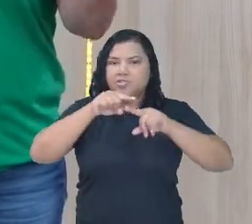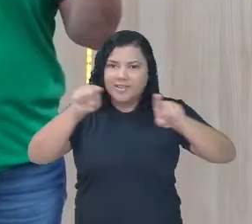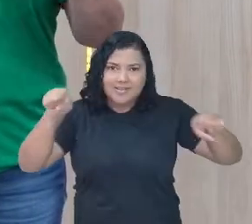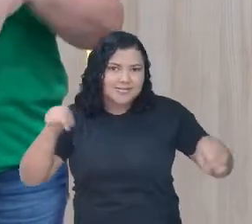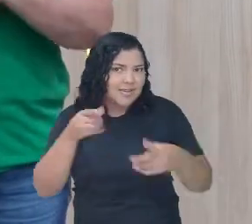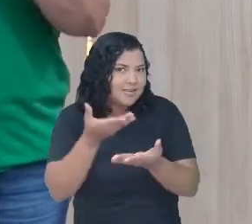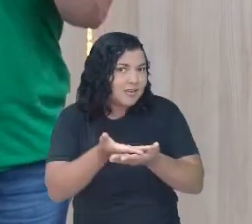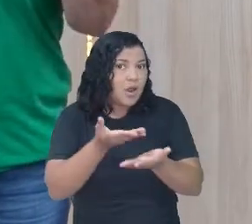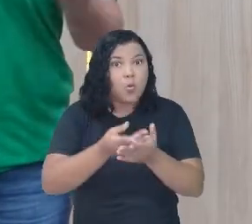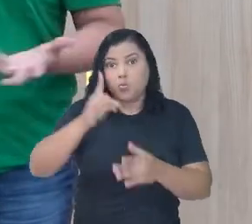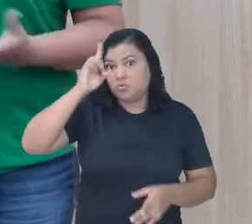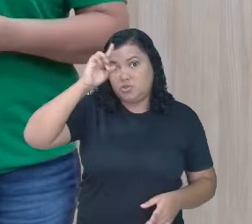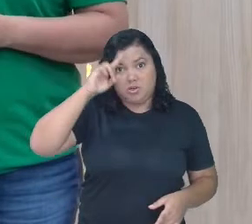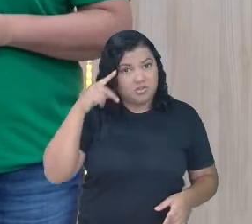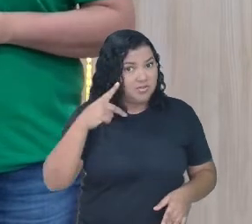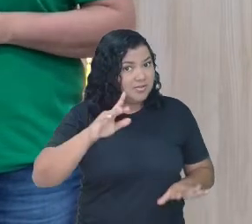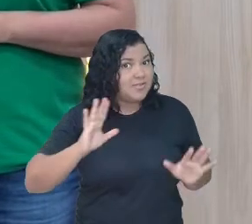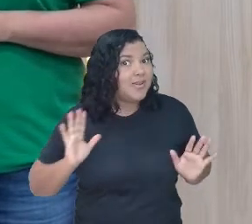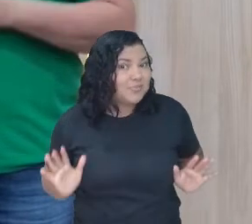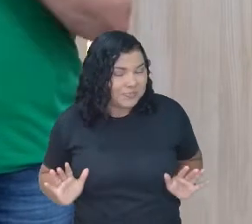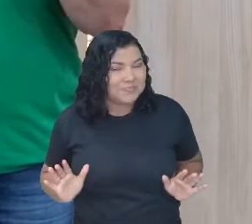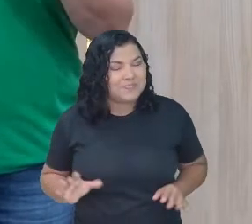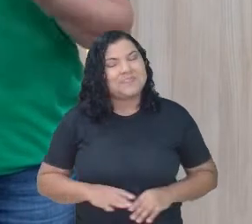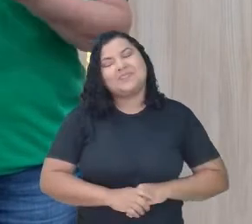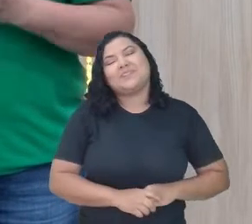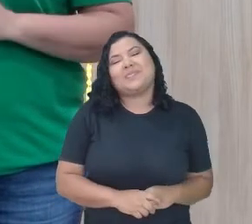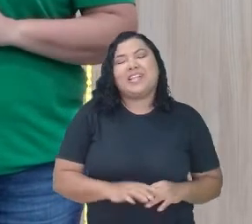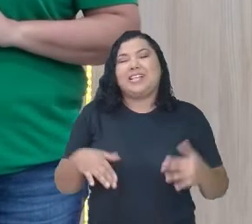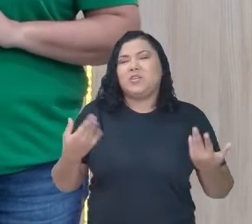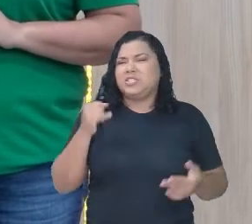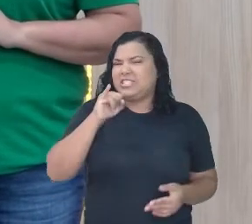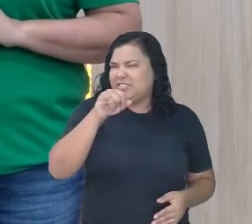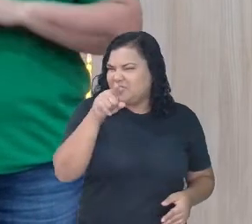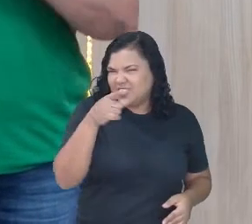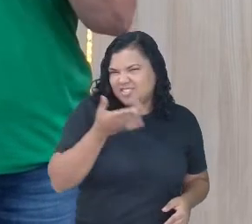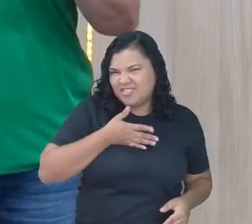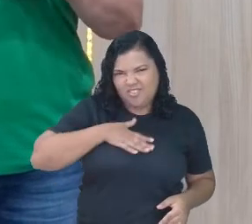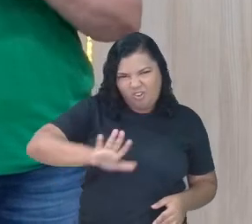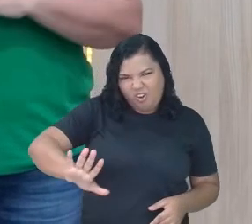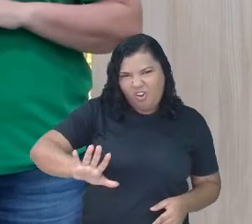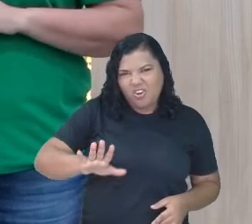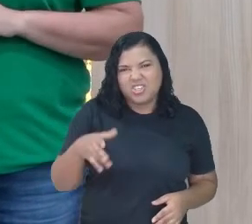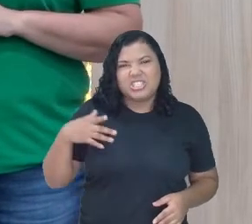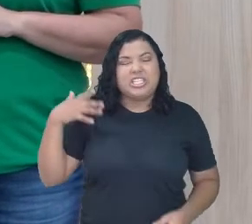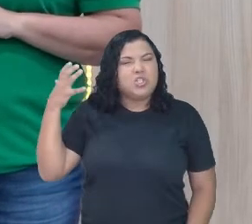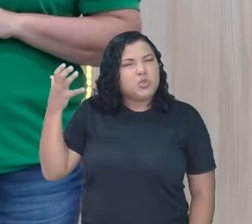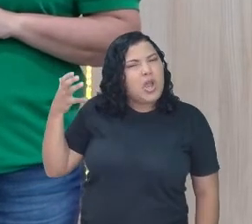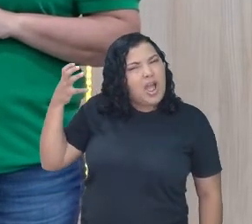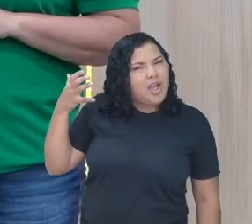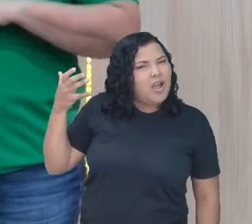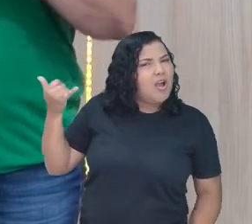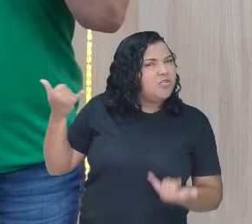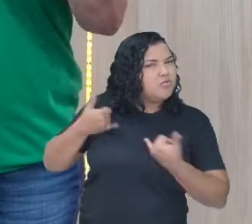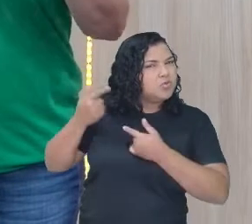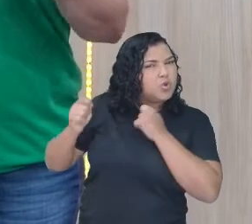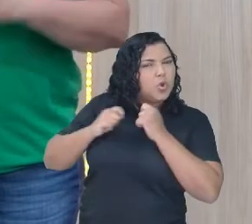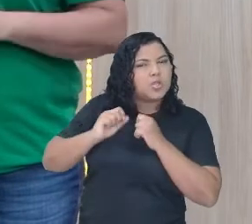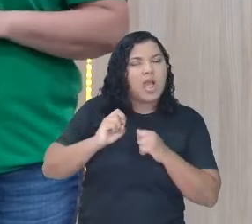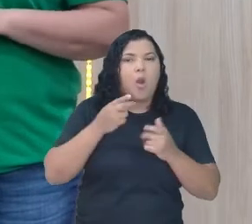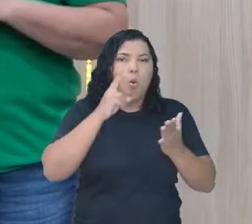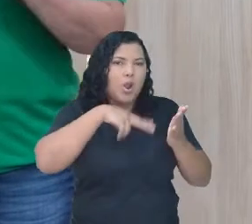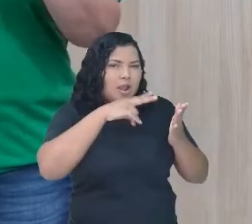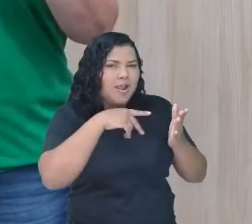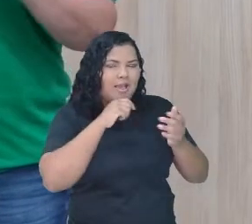seu cotidiano. Então, se você não gosta de ouvir jornal, não é?